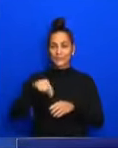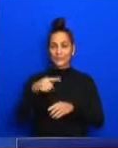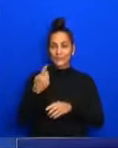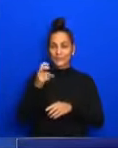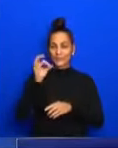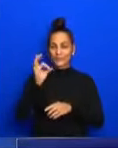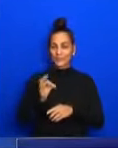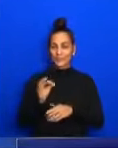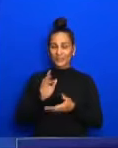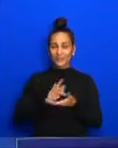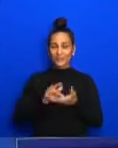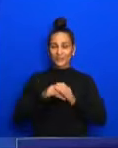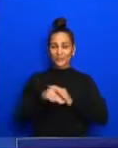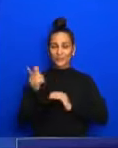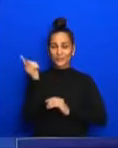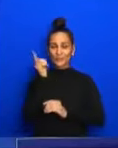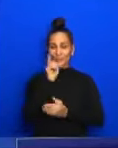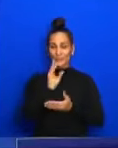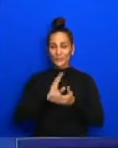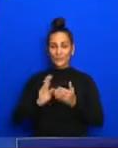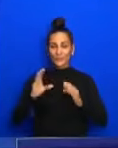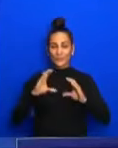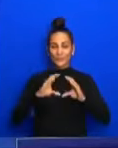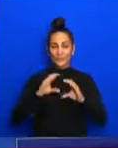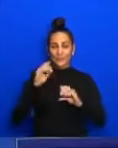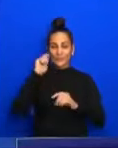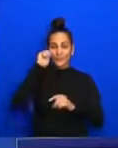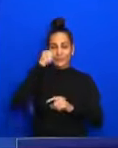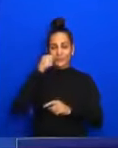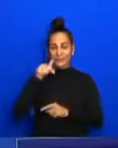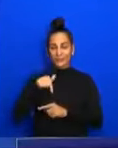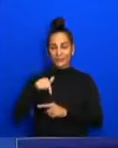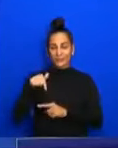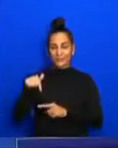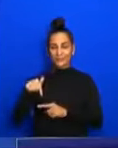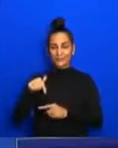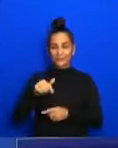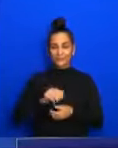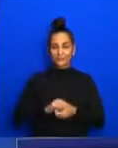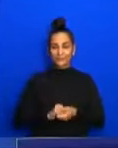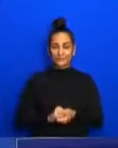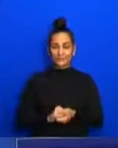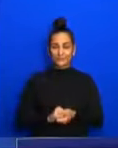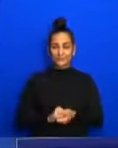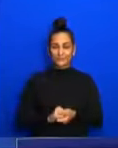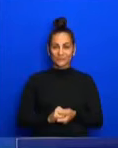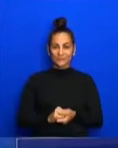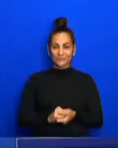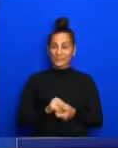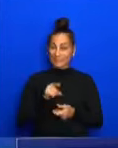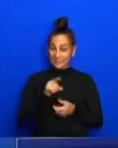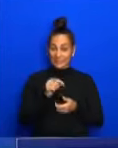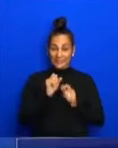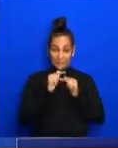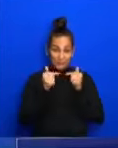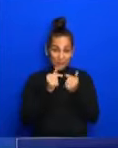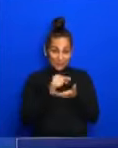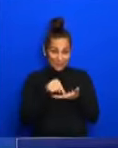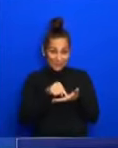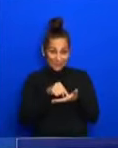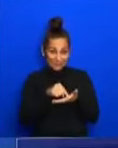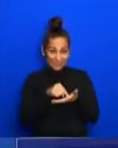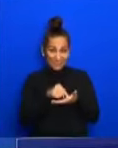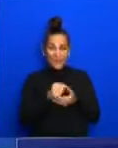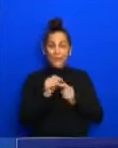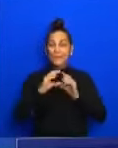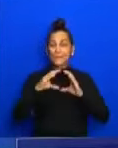15 acertos na Loto Mania. Bola preta 77. Preta 77. E aí, tá com sorte, tá